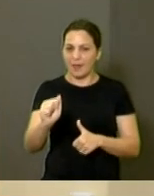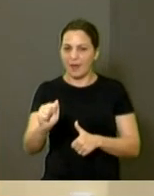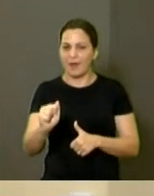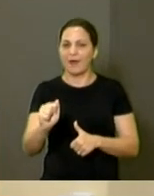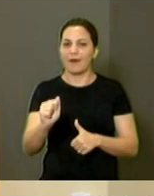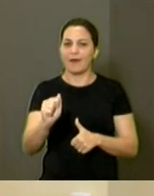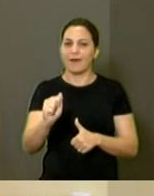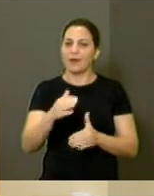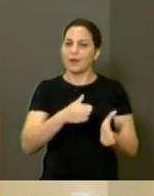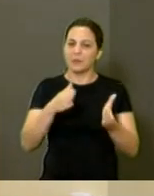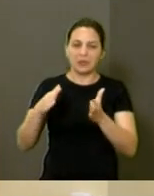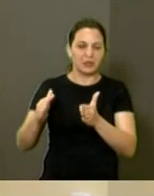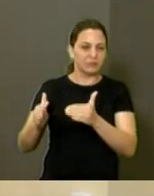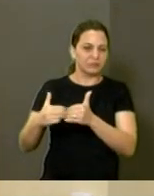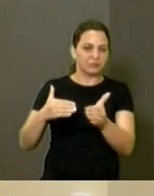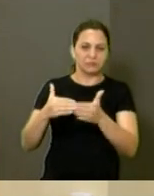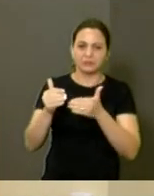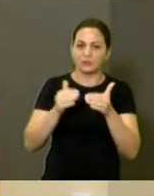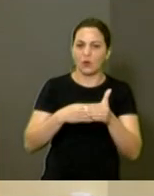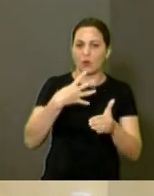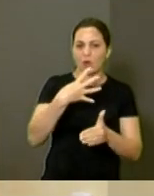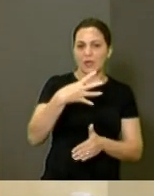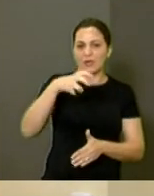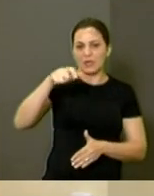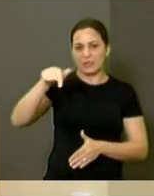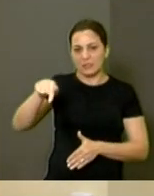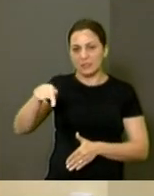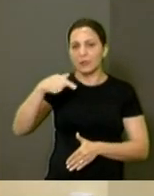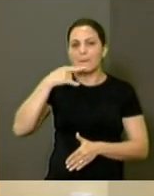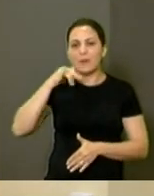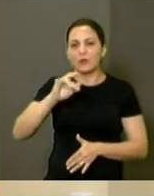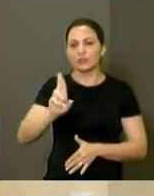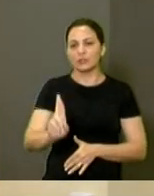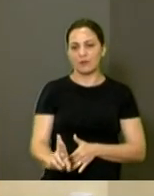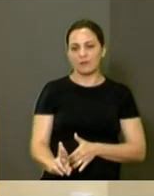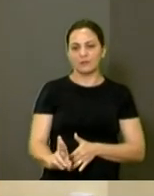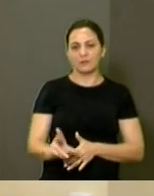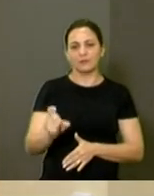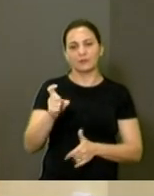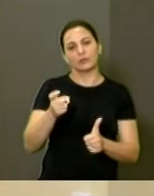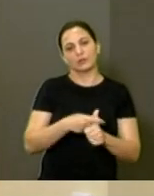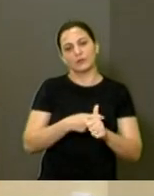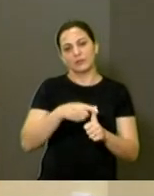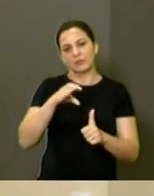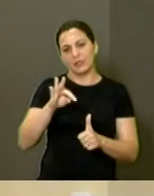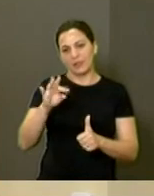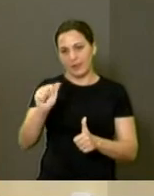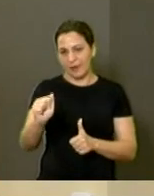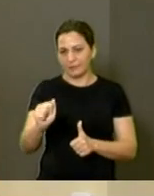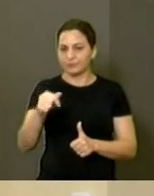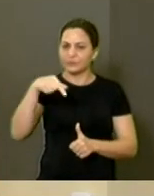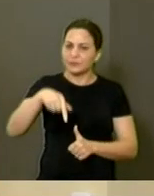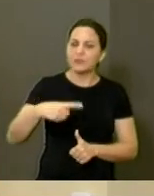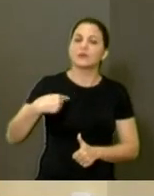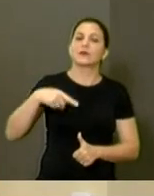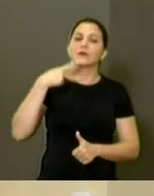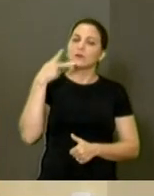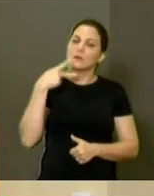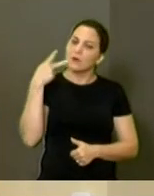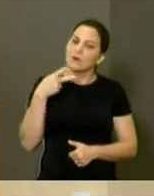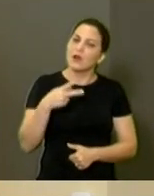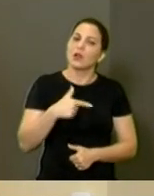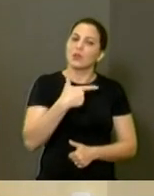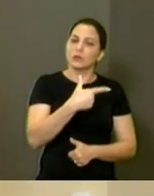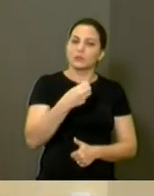médio e longo prazo é de R 47 milhões deais e quando nós falamos ainda